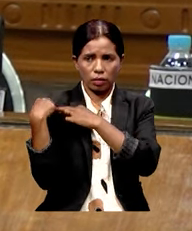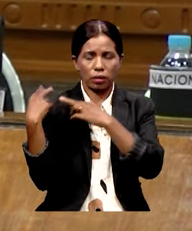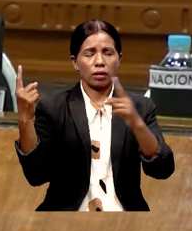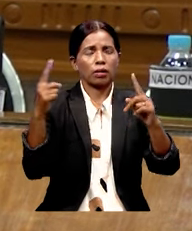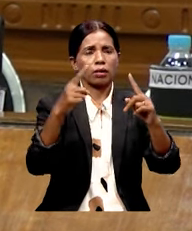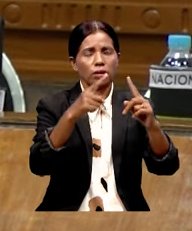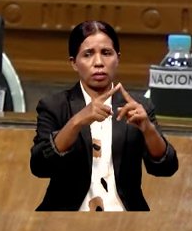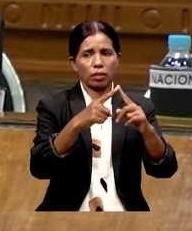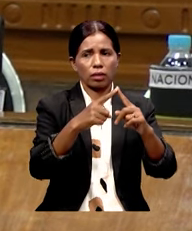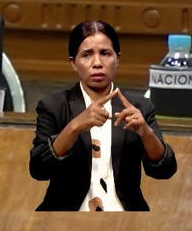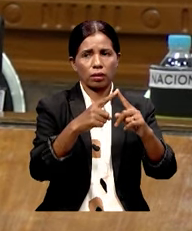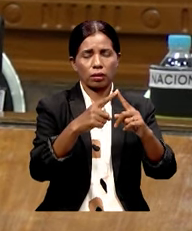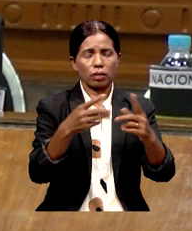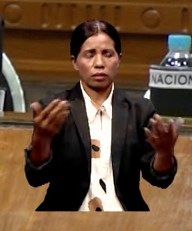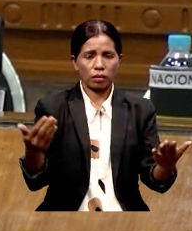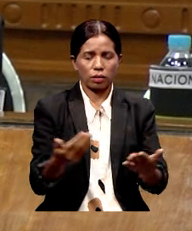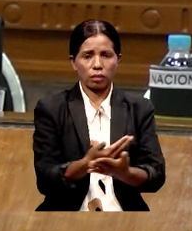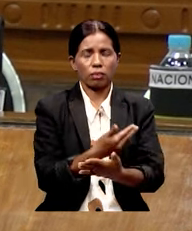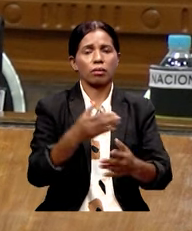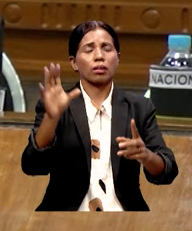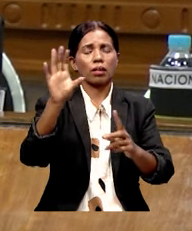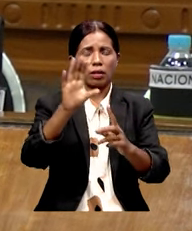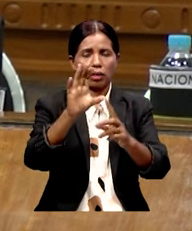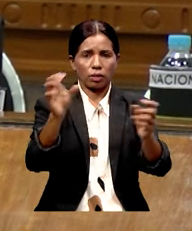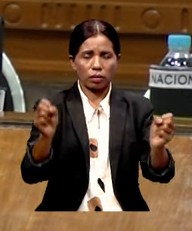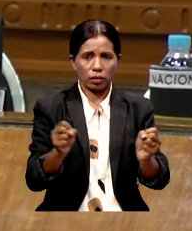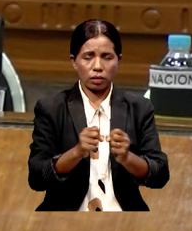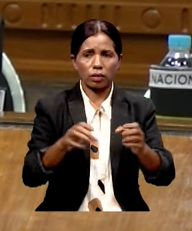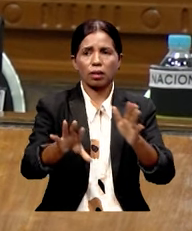novo autoridade retampose